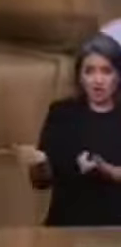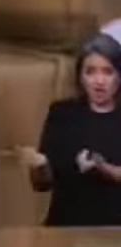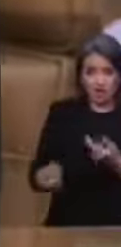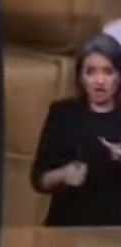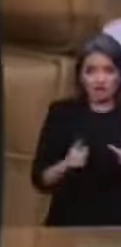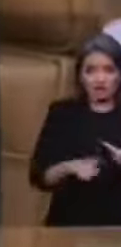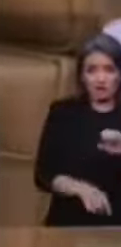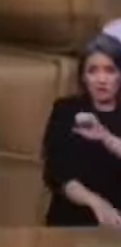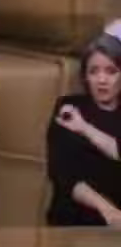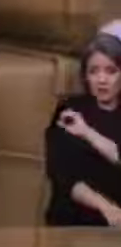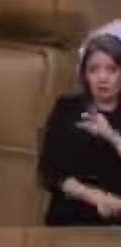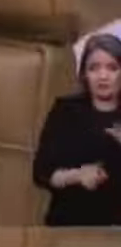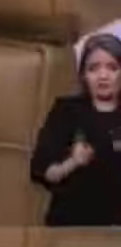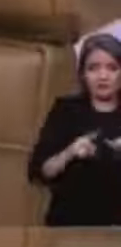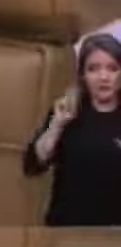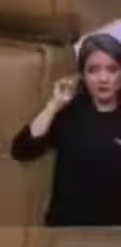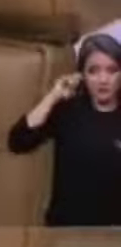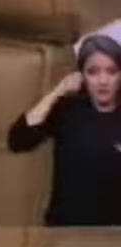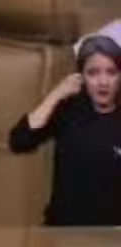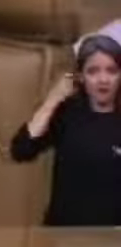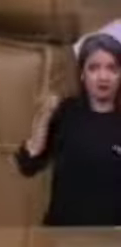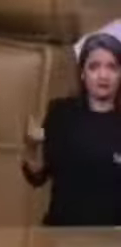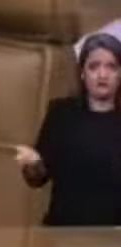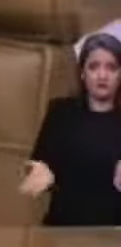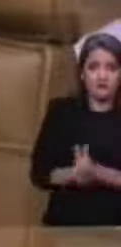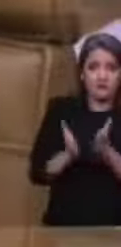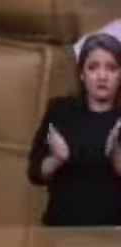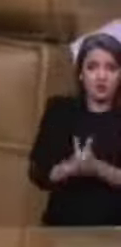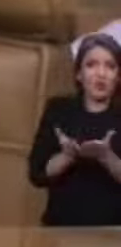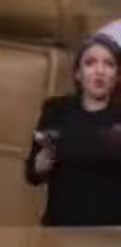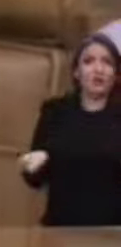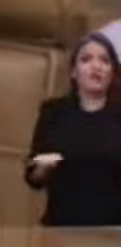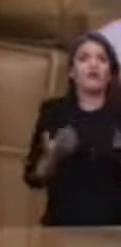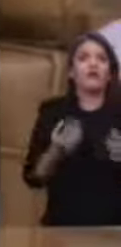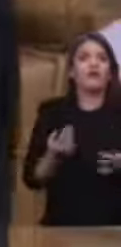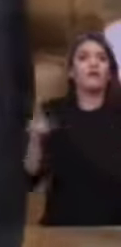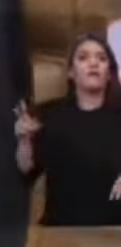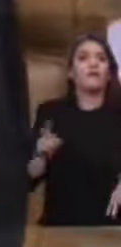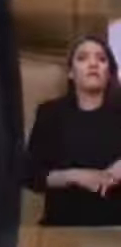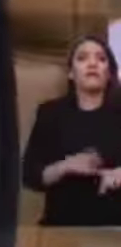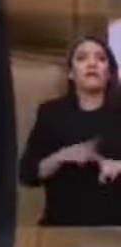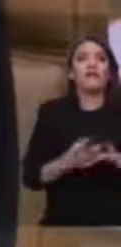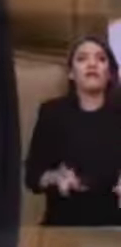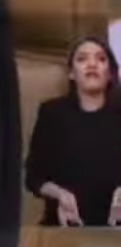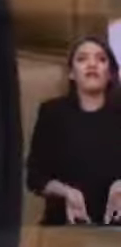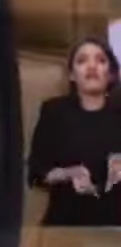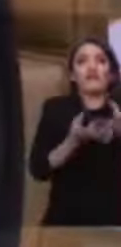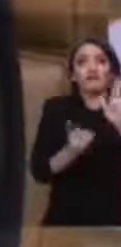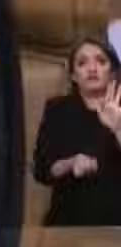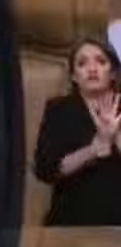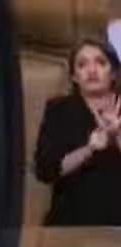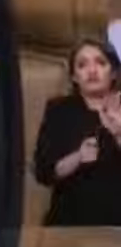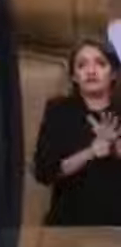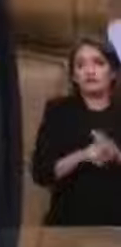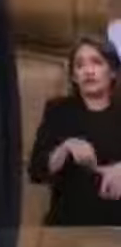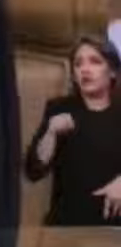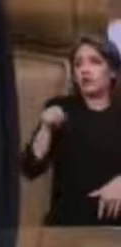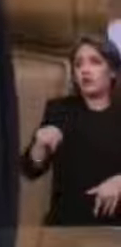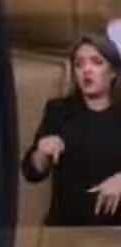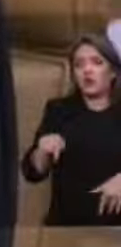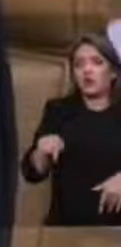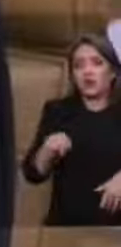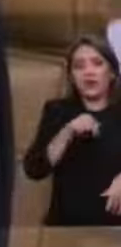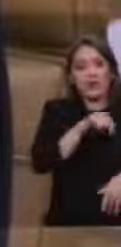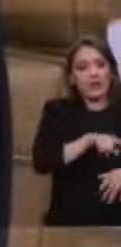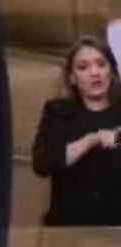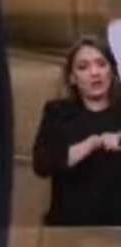entorpecentes. E a partir do momento que foram presos por tráfico de entorpecentes, acabaram sendo cooptados